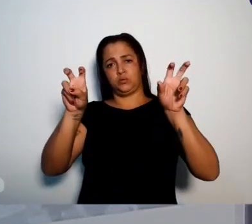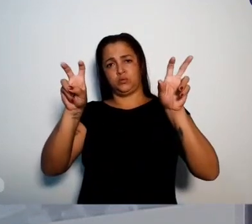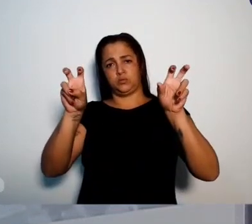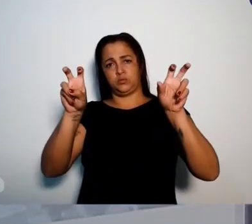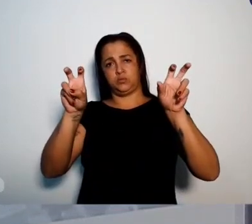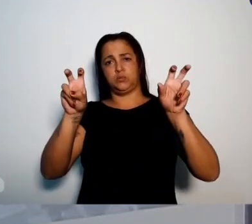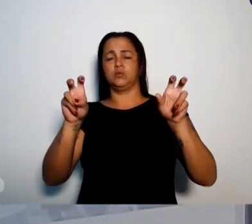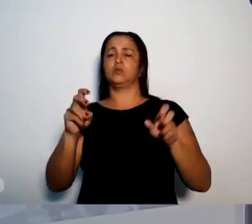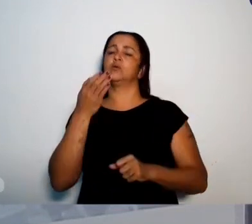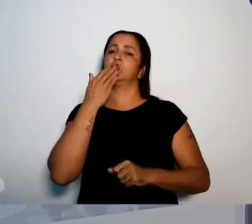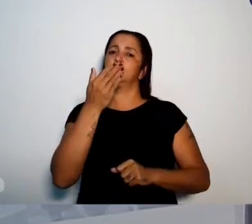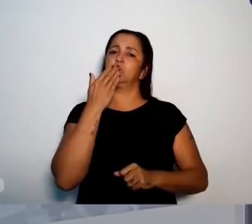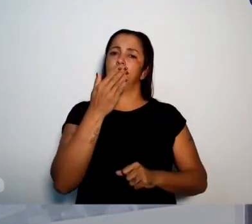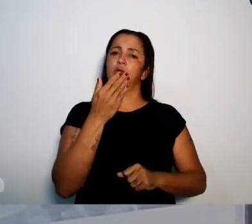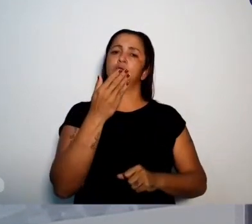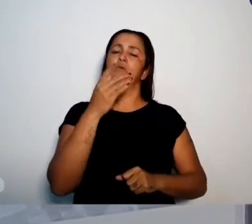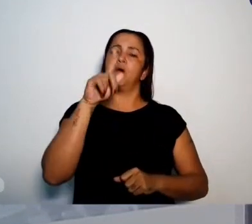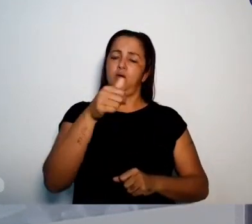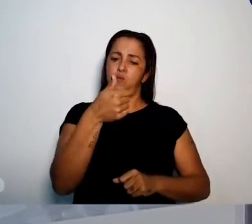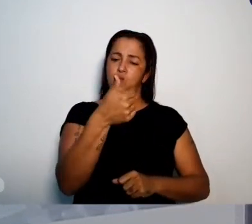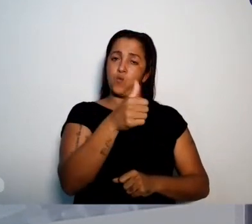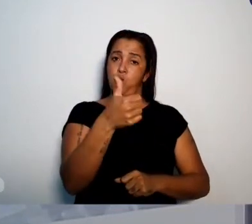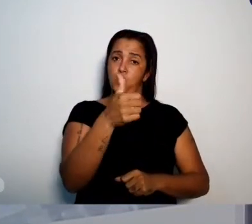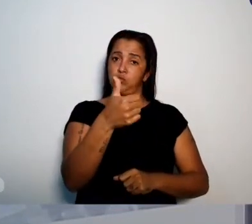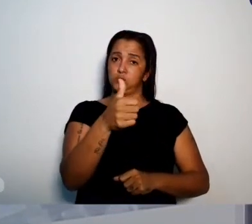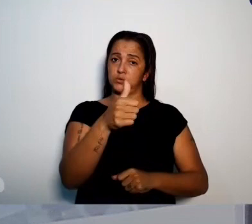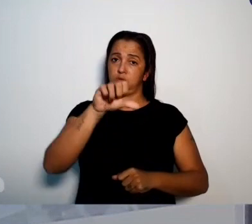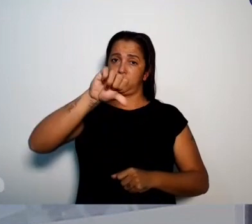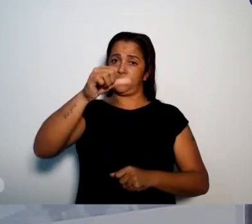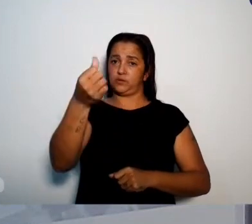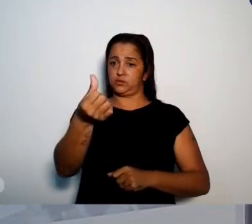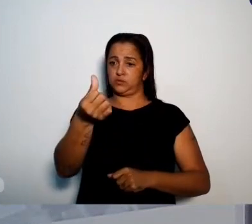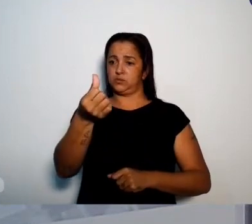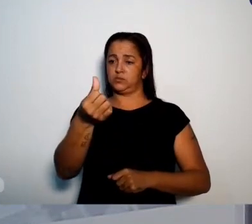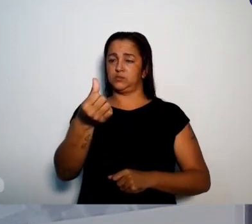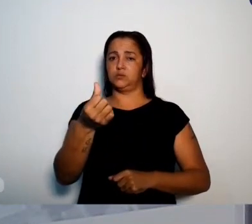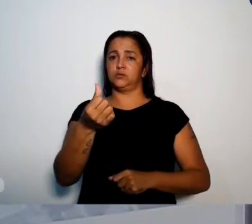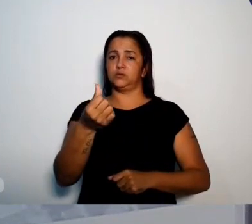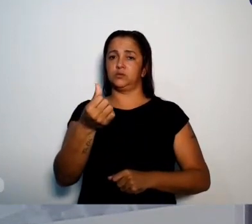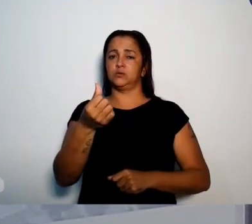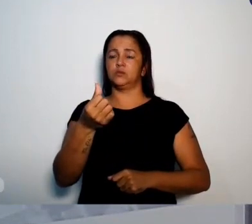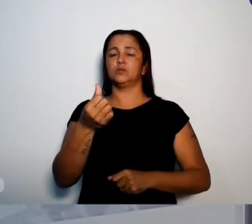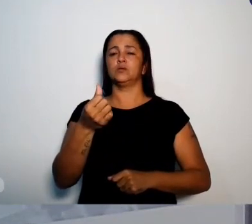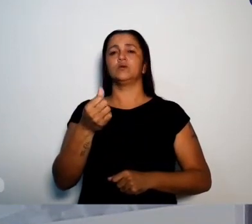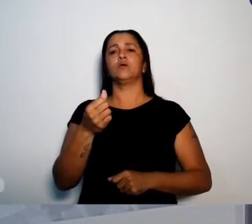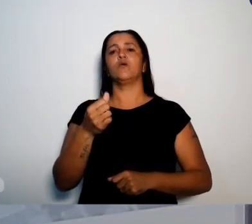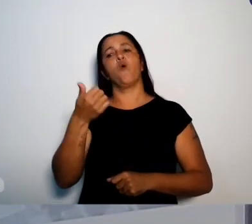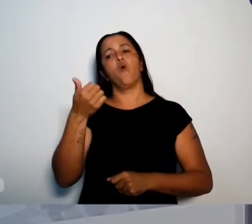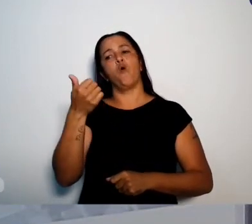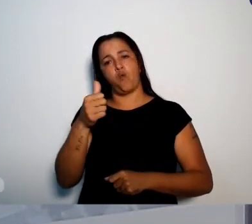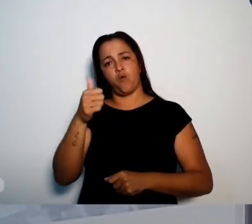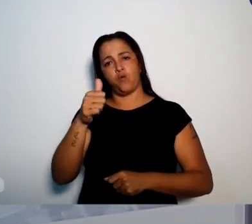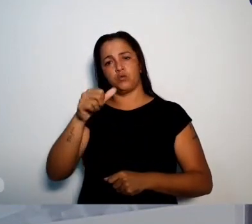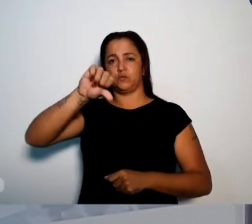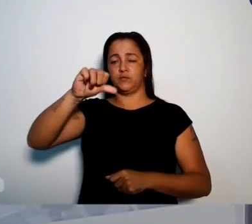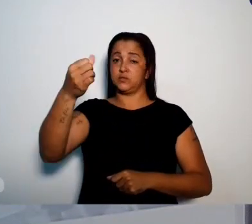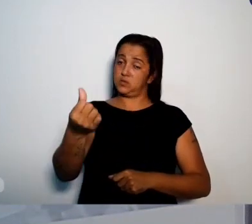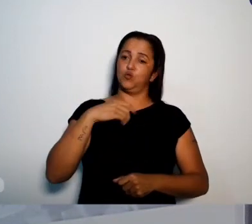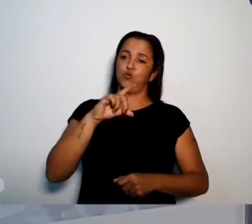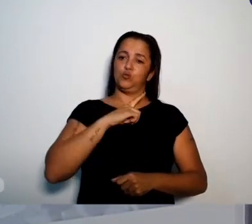outro requerimento, é o 1196. 1196, eu estou solicitando a